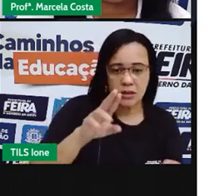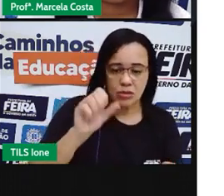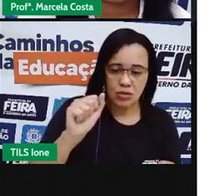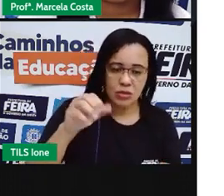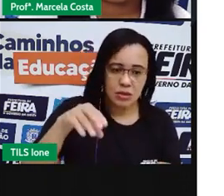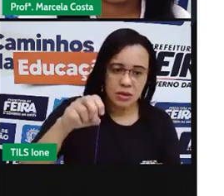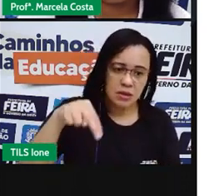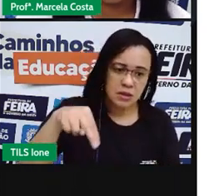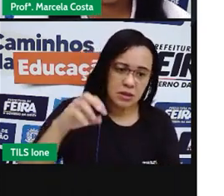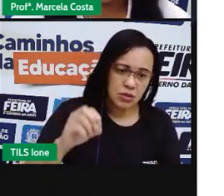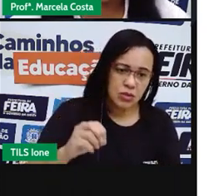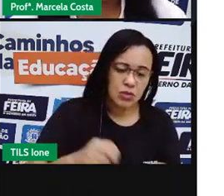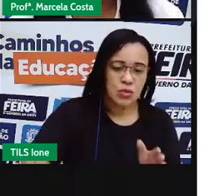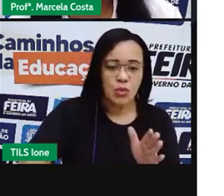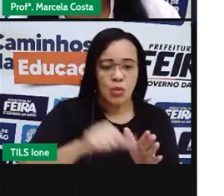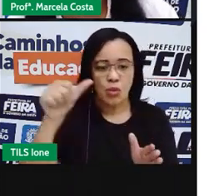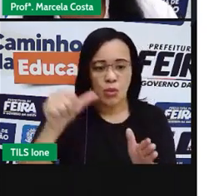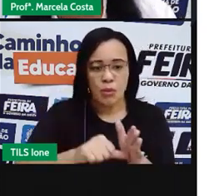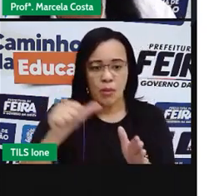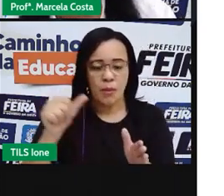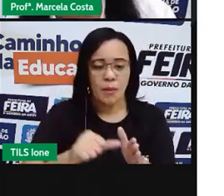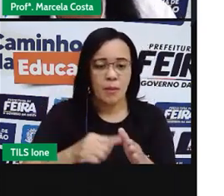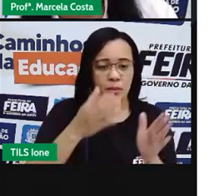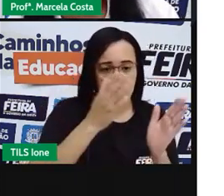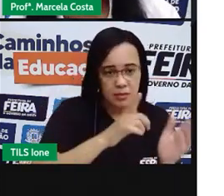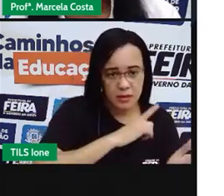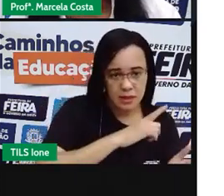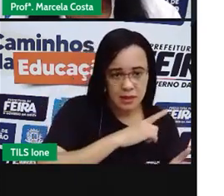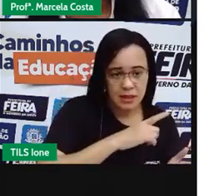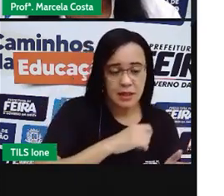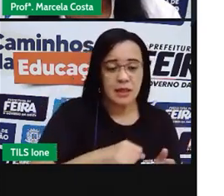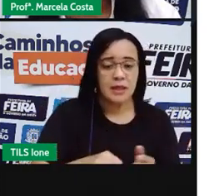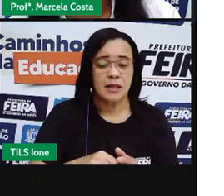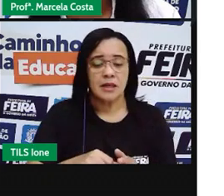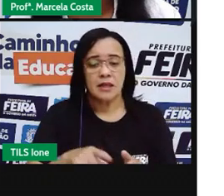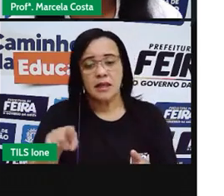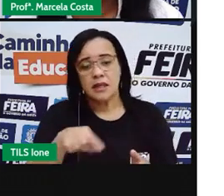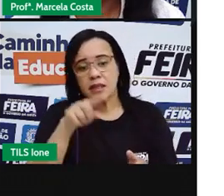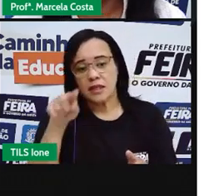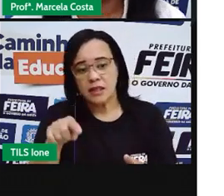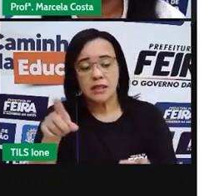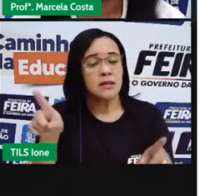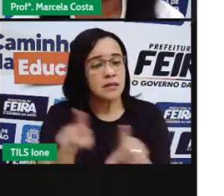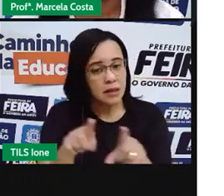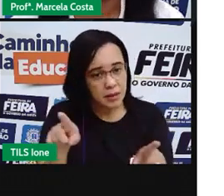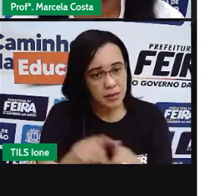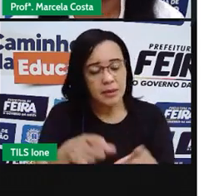ela vai estar presente no início da palavra tucano.